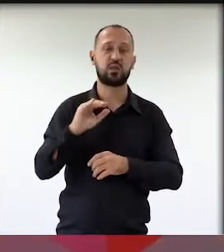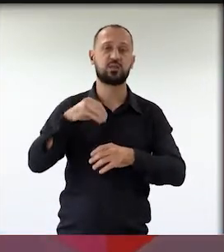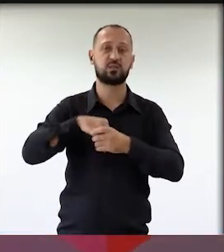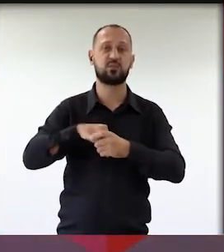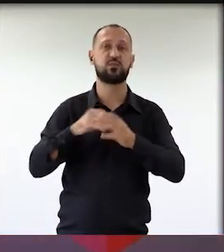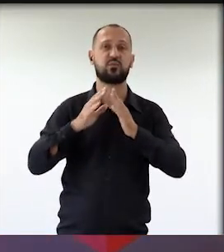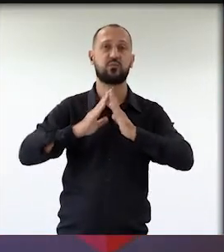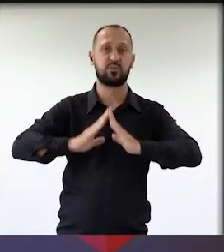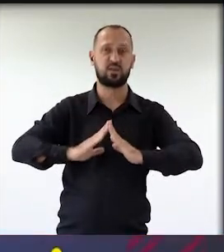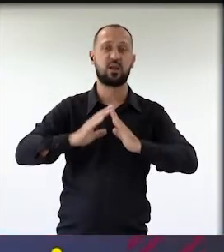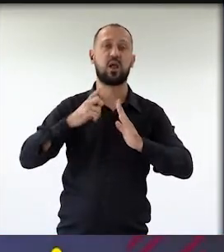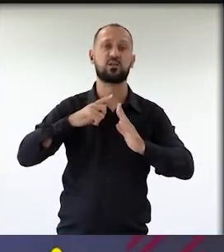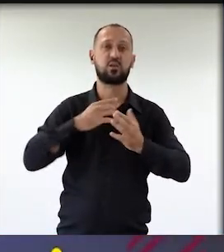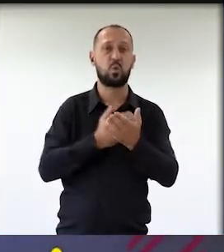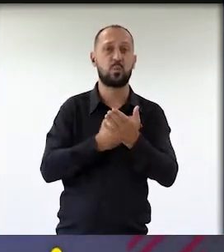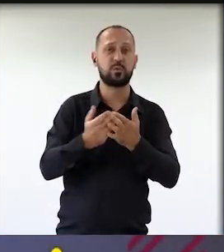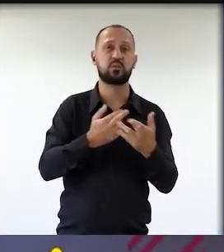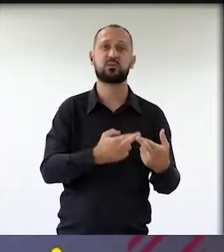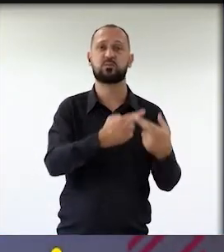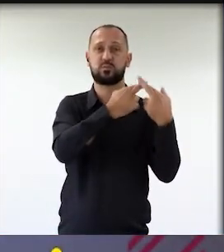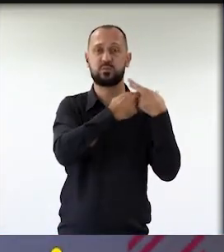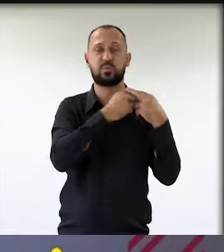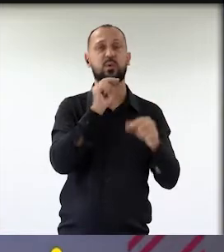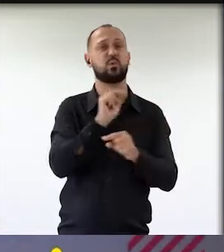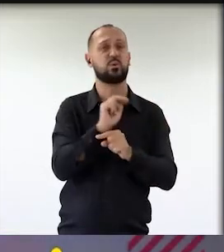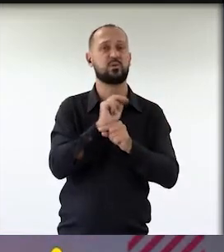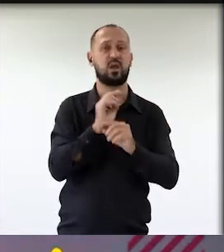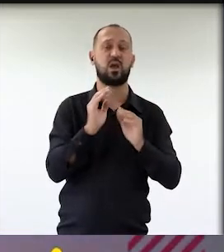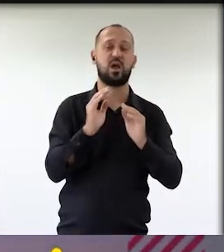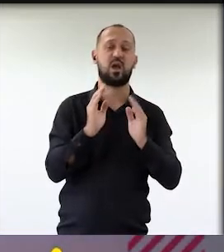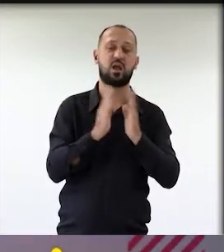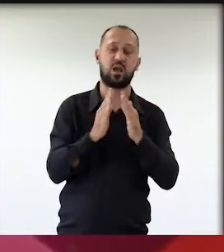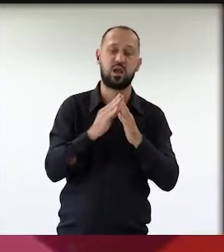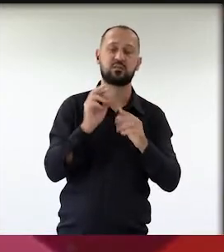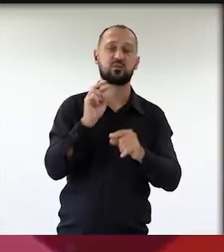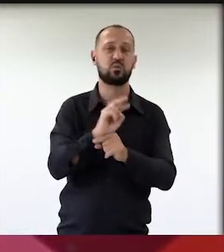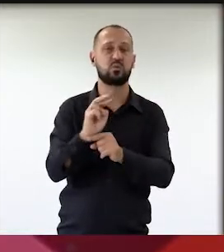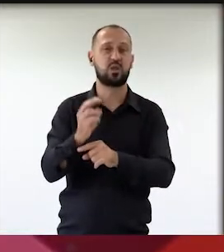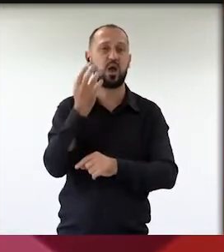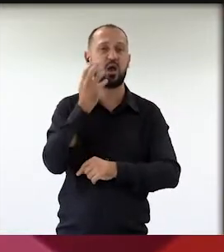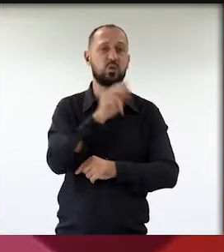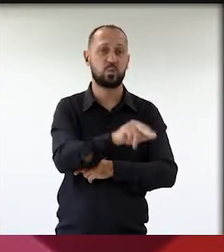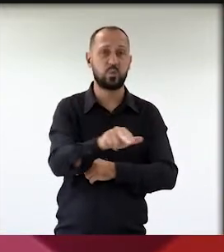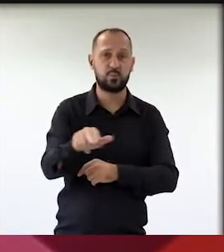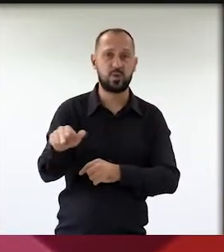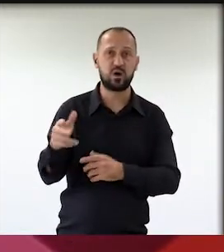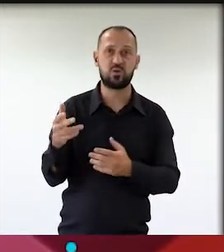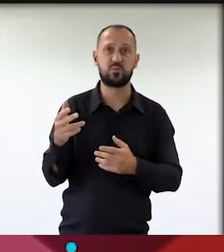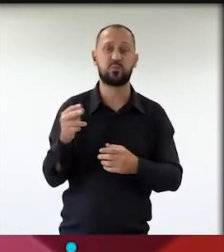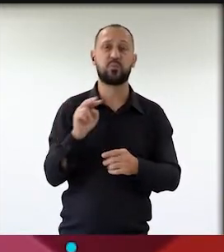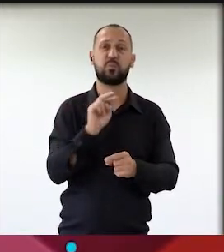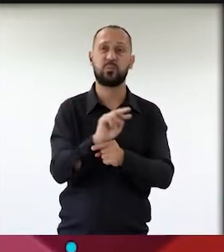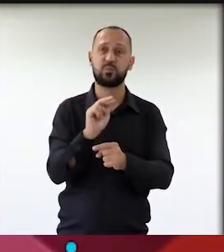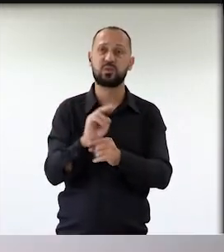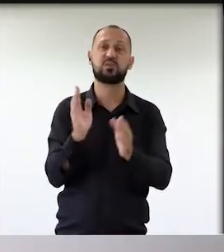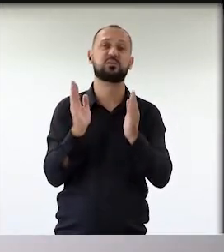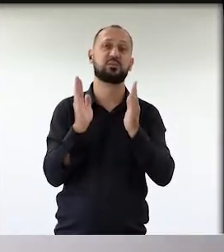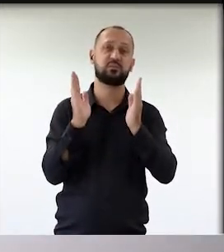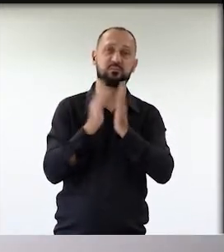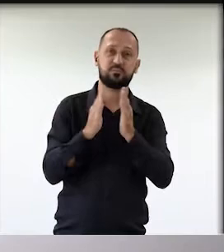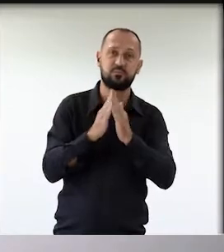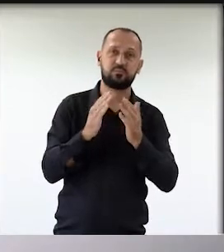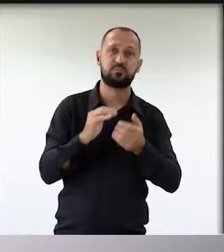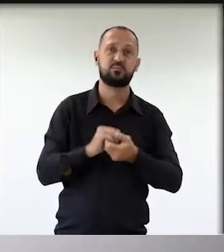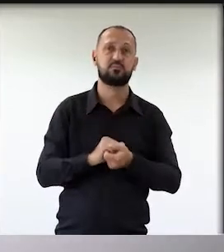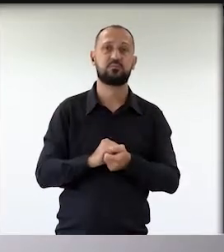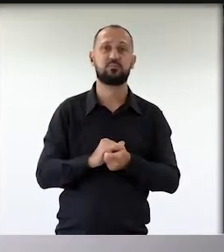essas crianças que ficam em casa estão assumindo a responsabilidade pelas casas, pelos irmãos, por cuidar desses irmãos, por cuidar